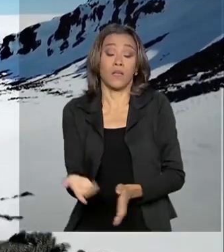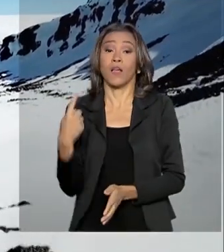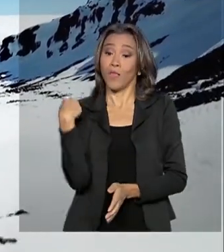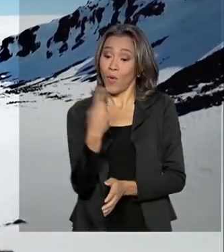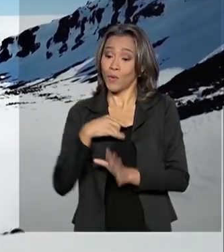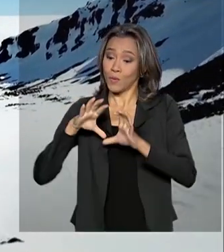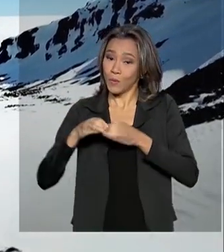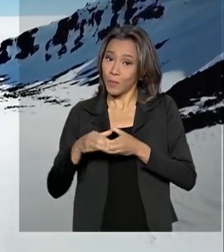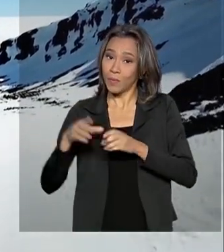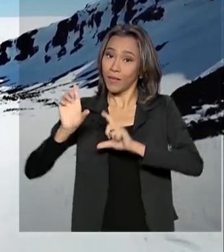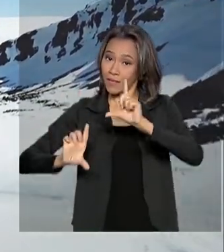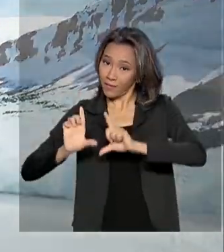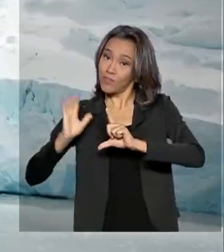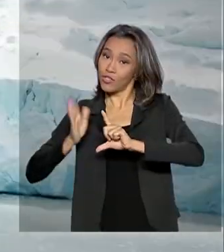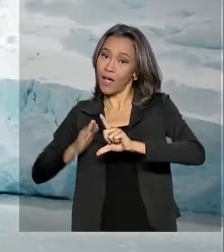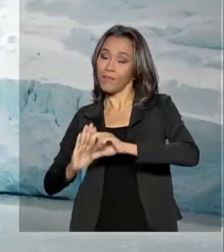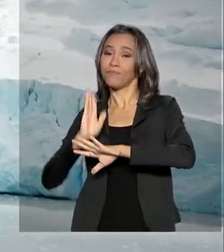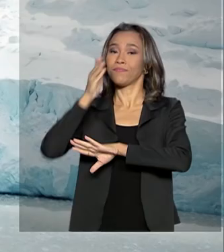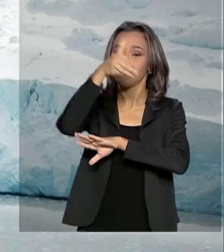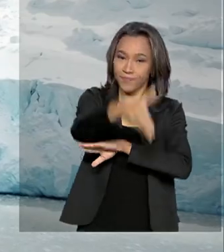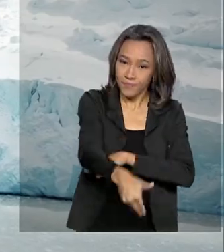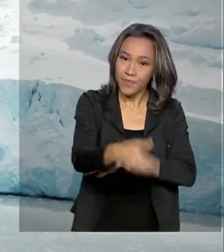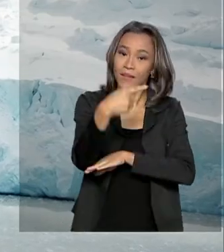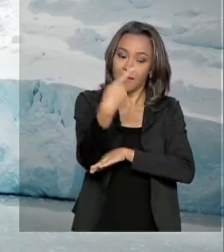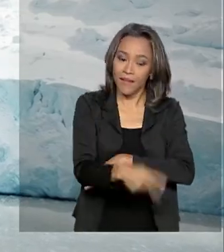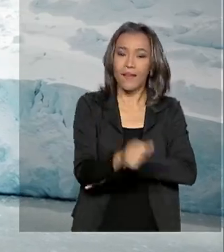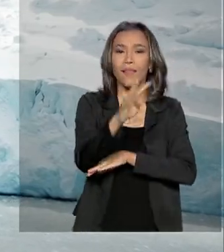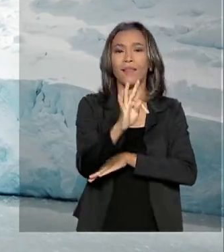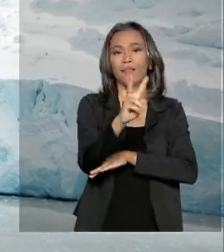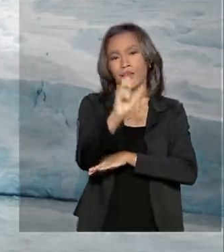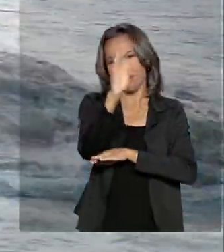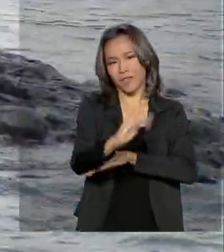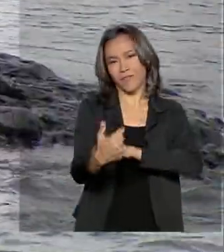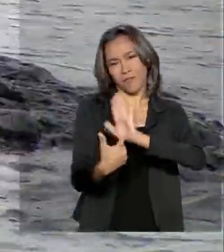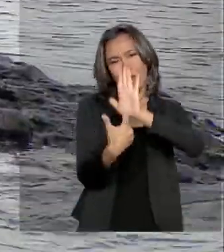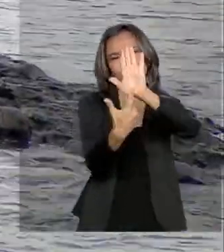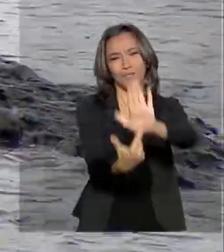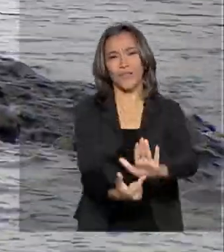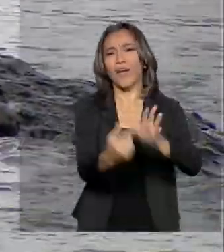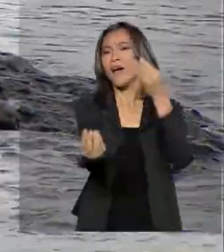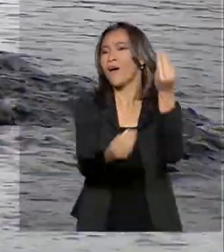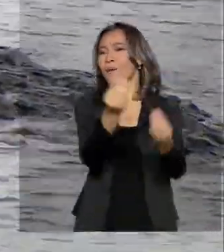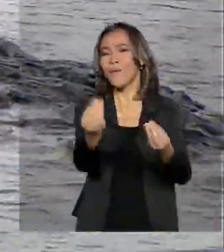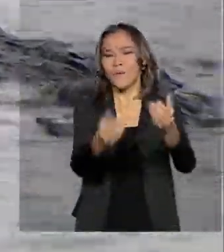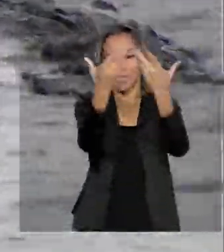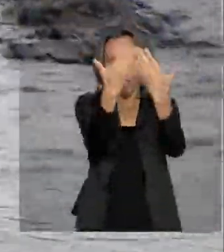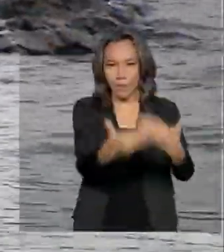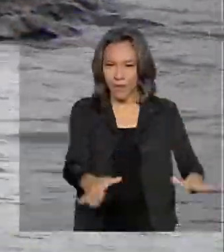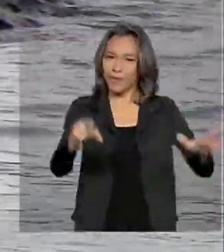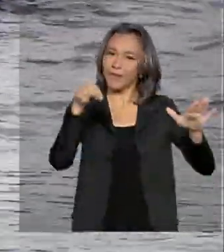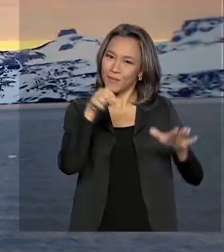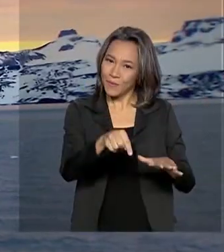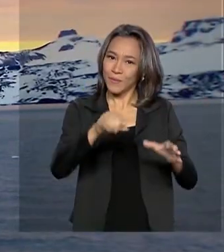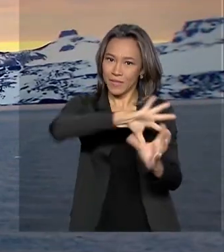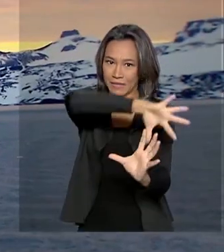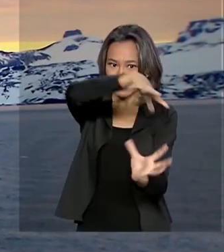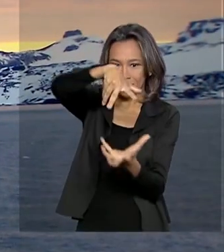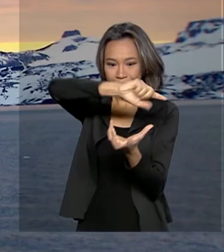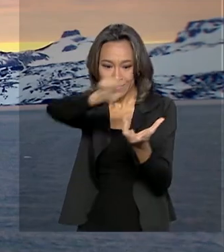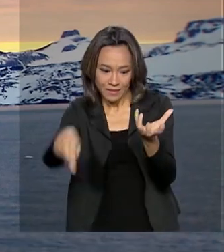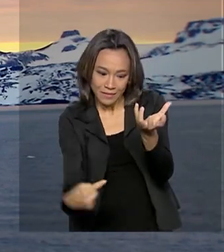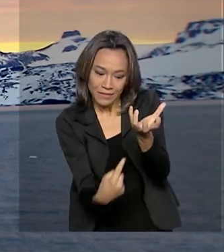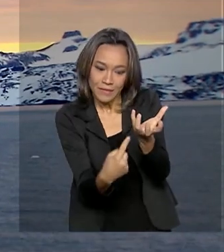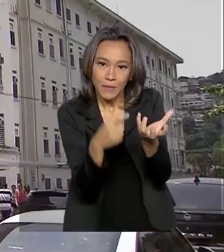já acompanha tudo por lá e a TV Brasil vai transmitir ao vivo a reabertura da base brasileira direto do continente